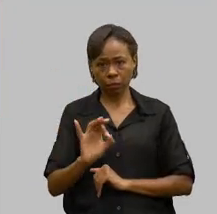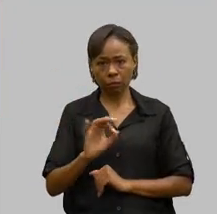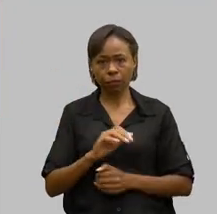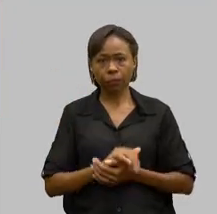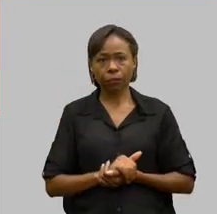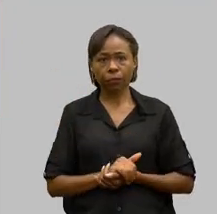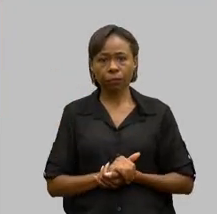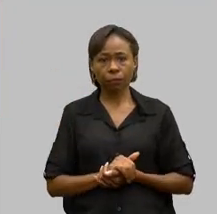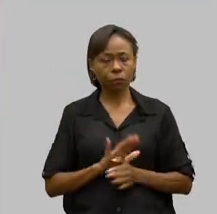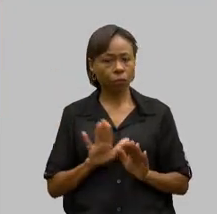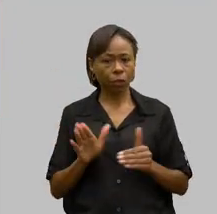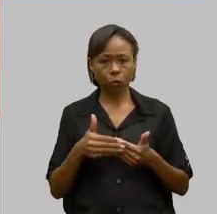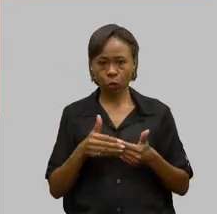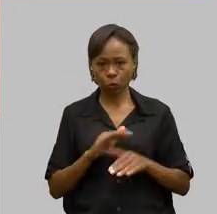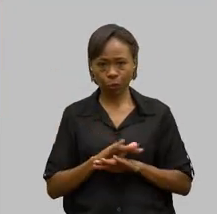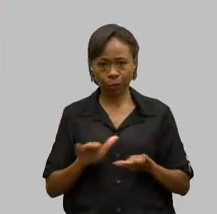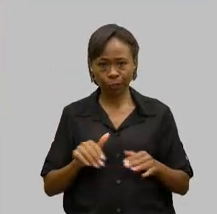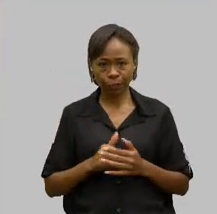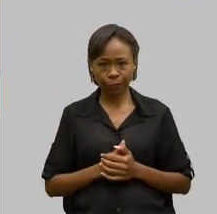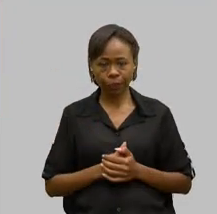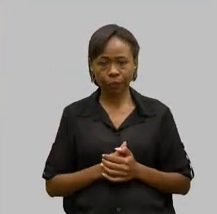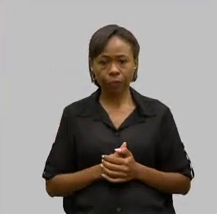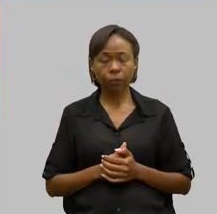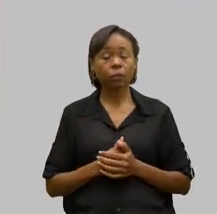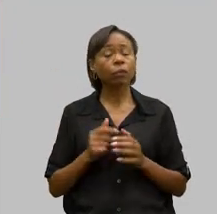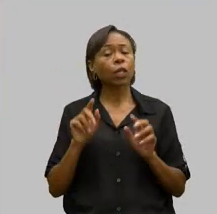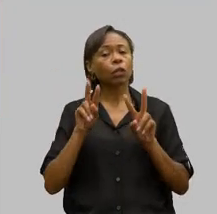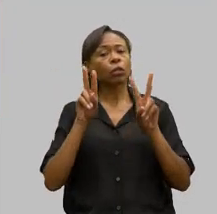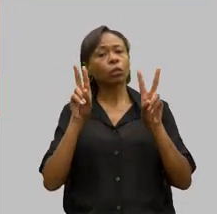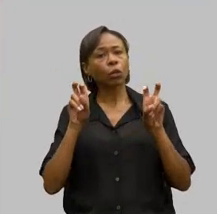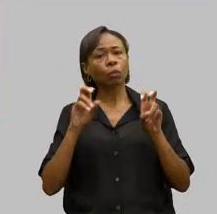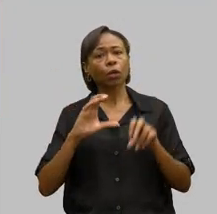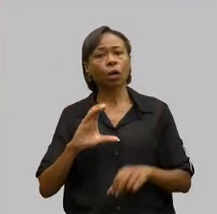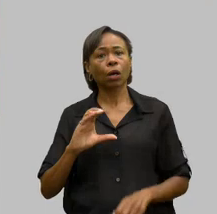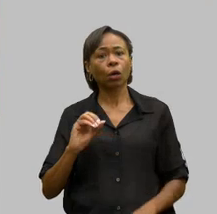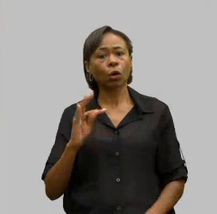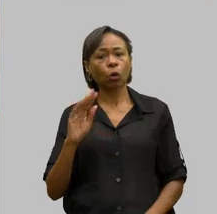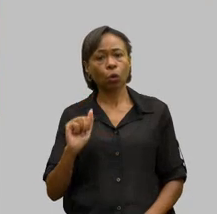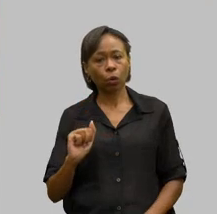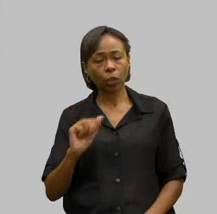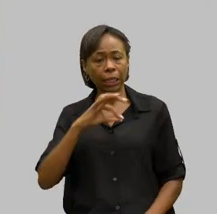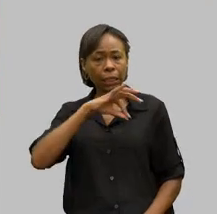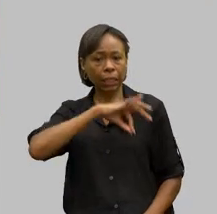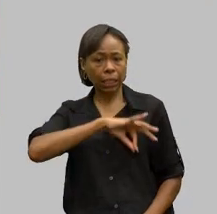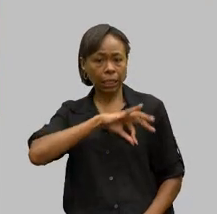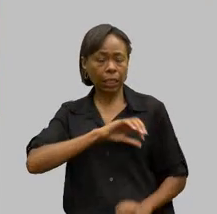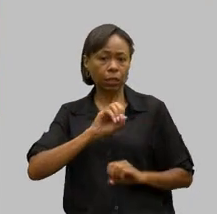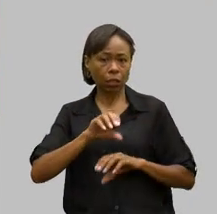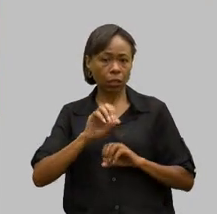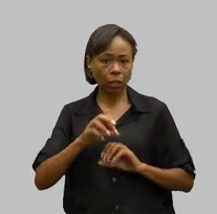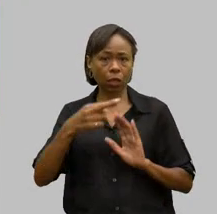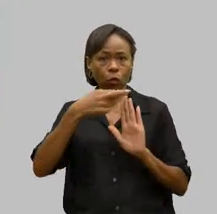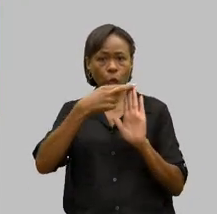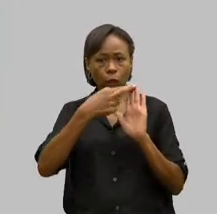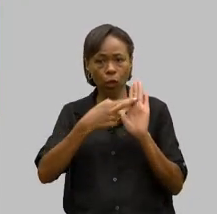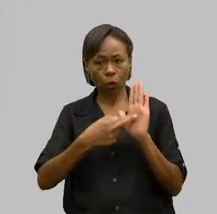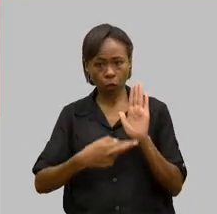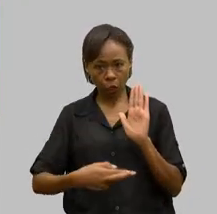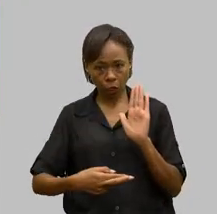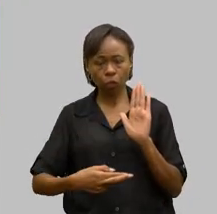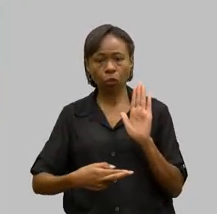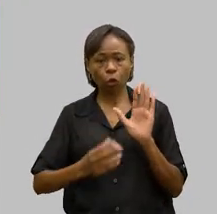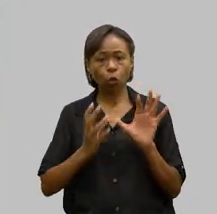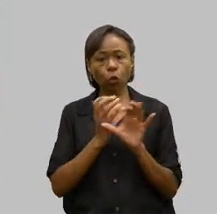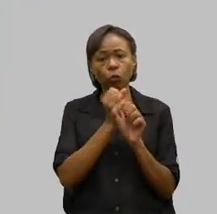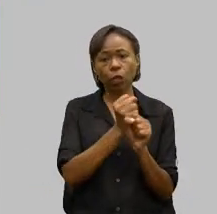Fechou? Aqui, a questão da cota salário e educação está no relatório demonstrativo de receita e